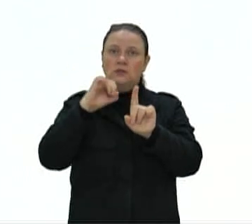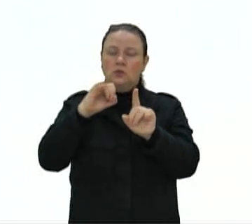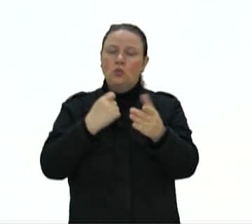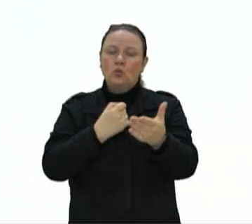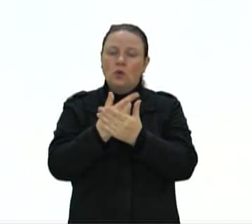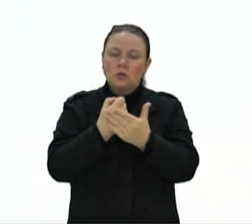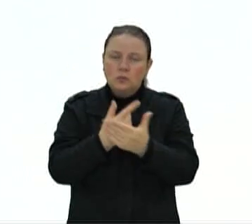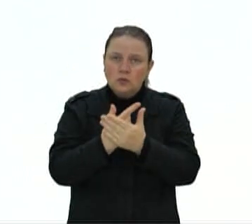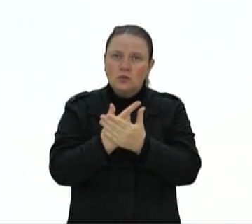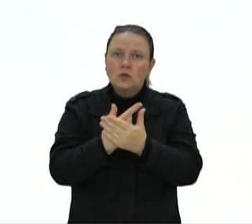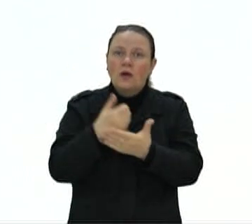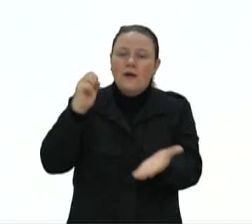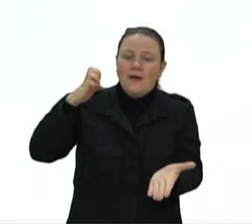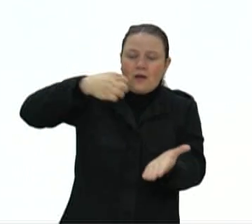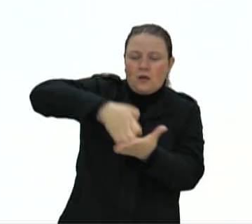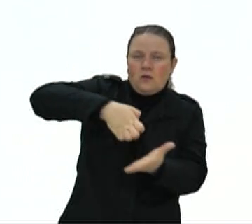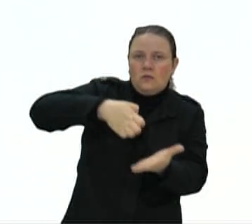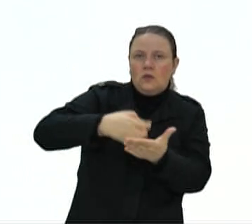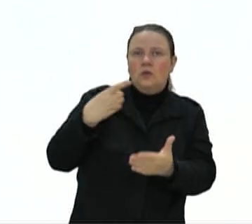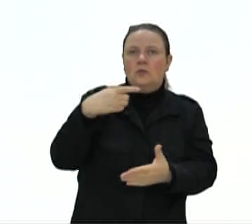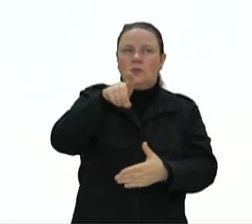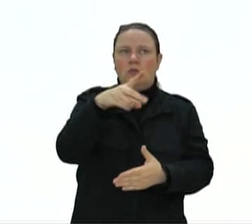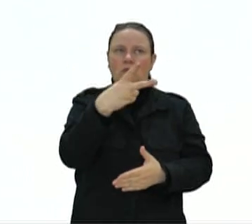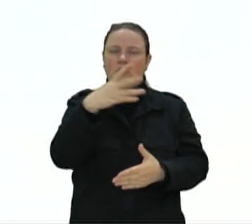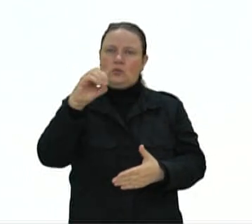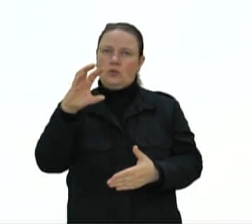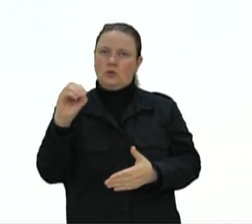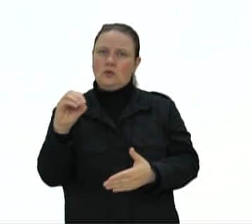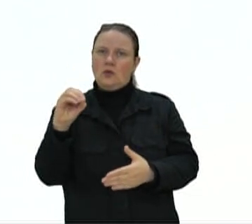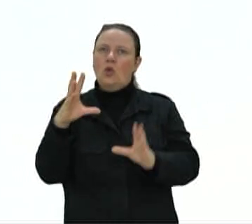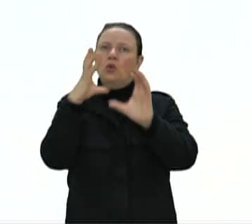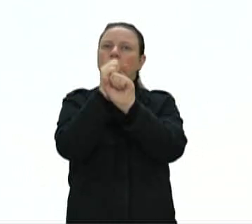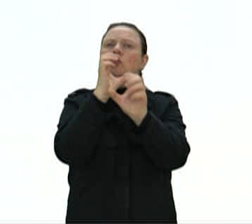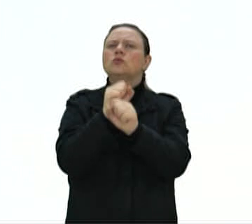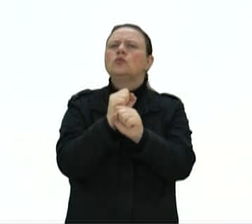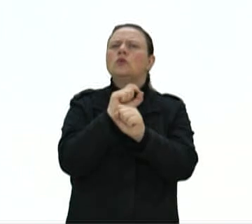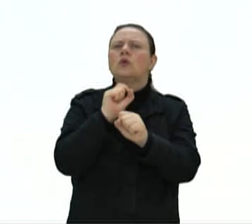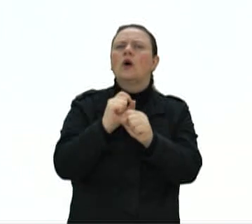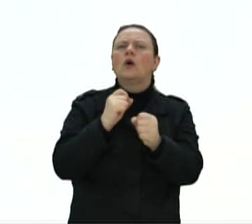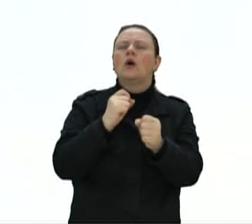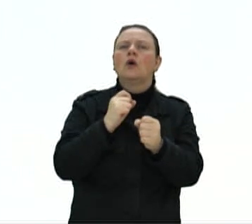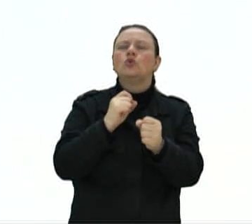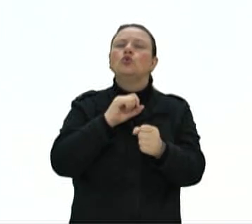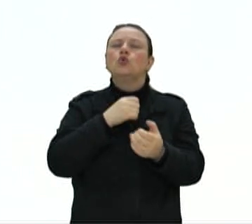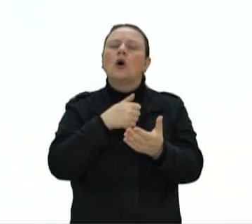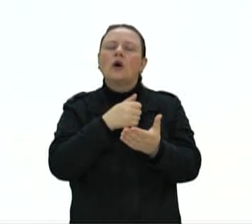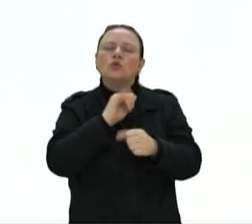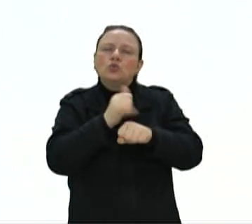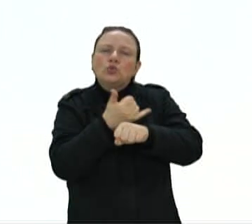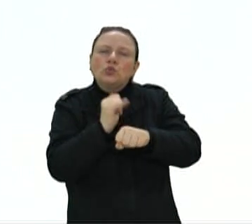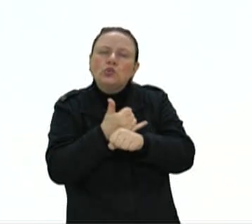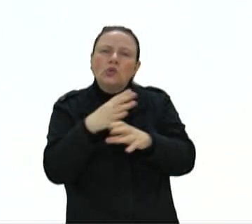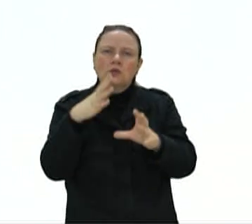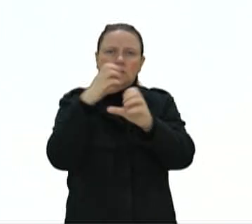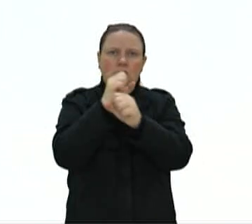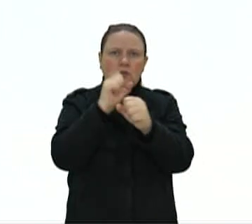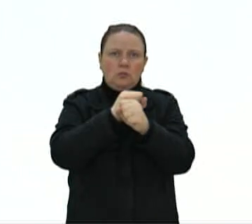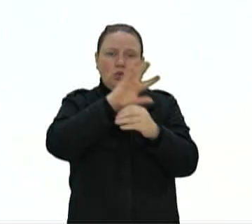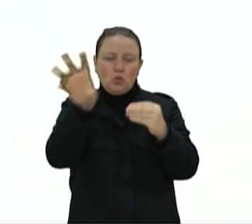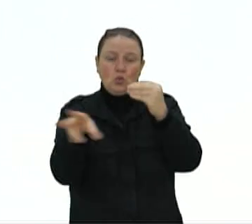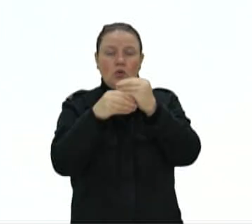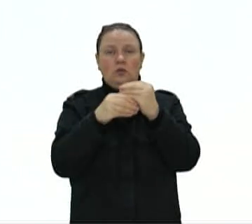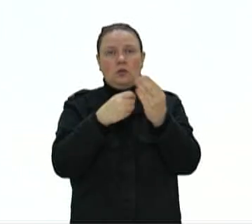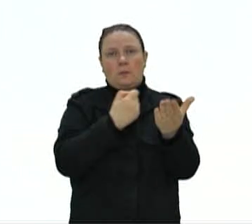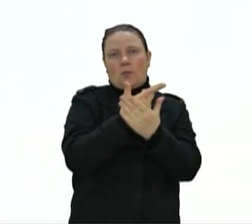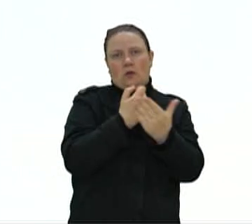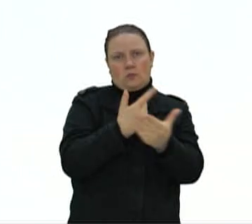é R$ 1.200, calcule a taxa de juros simples mensal embutida no pagamento. Cuidado só quando